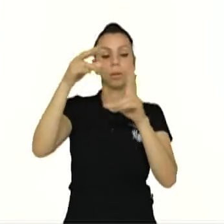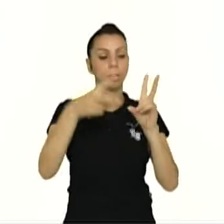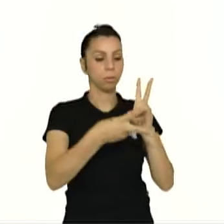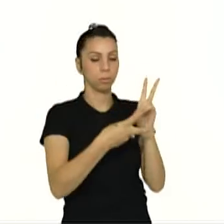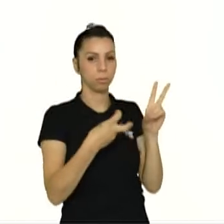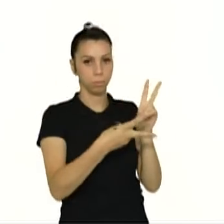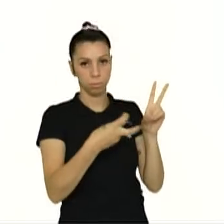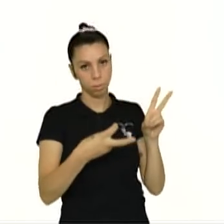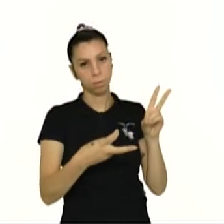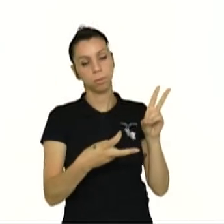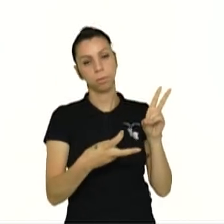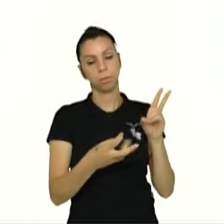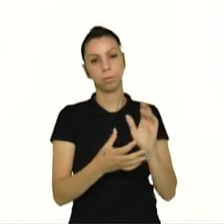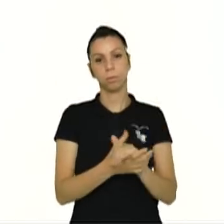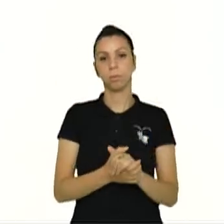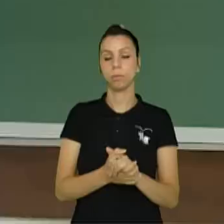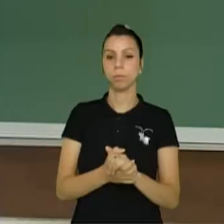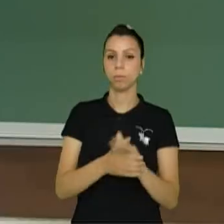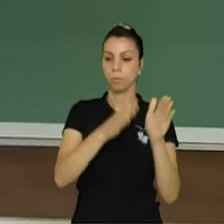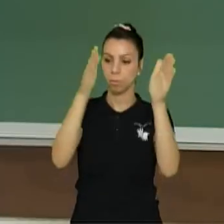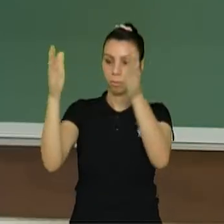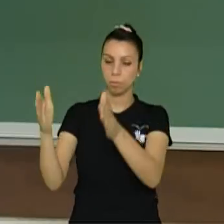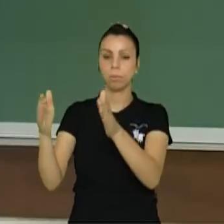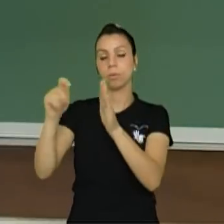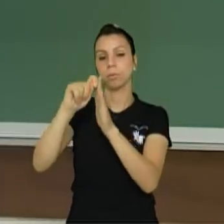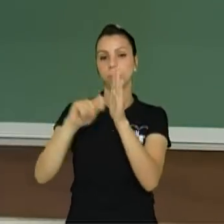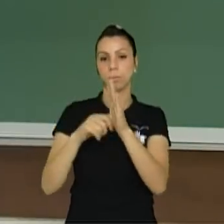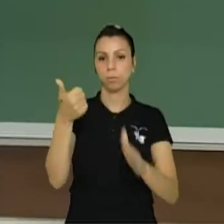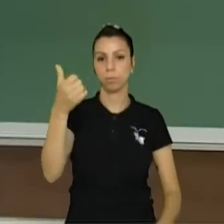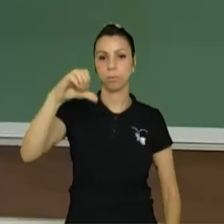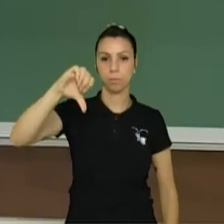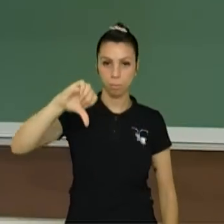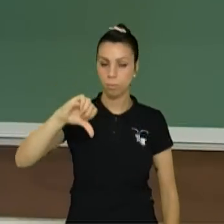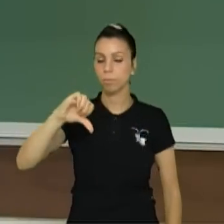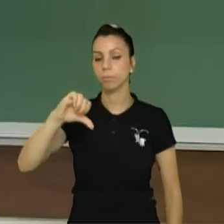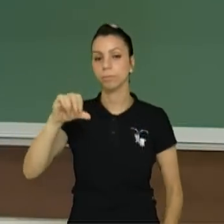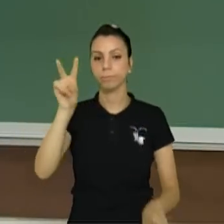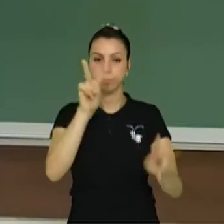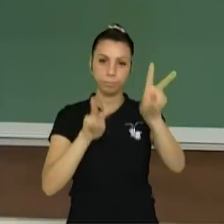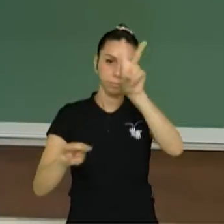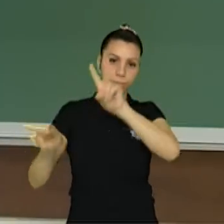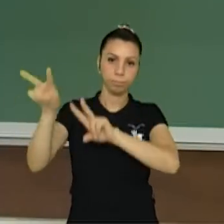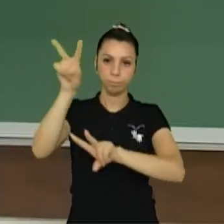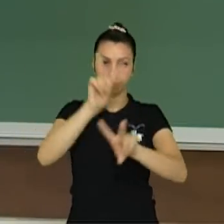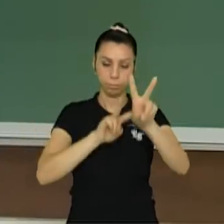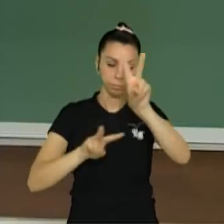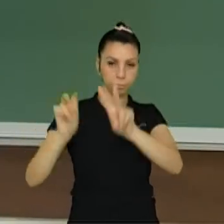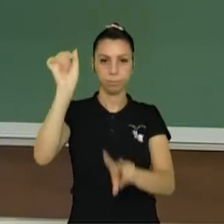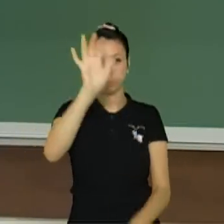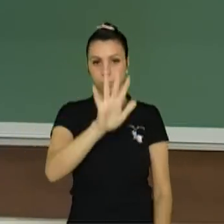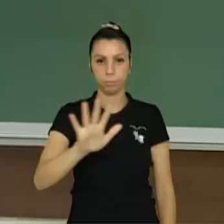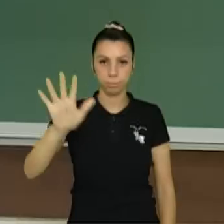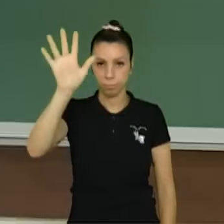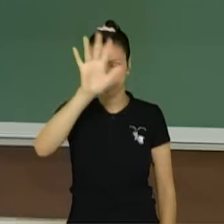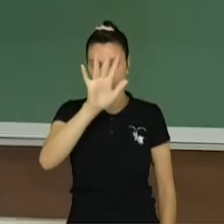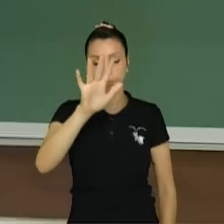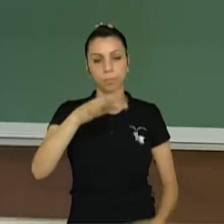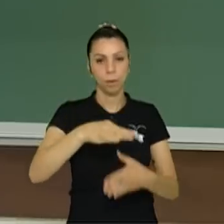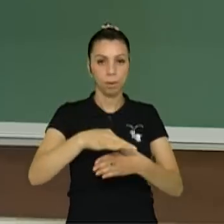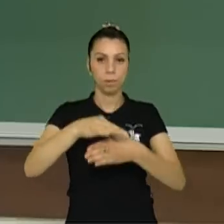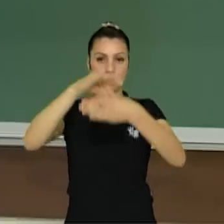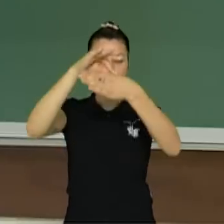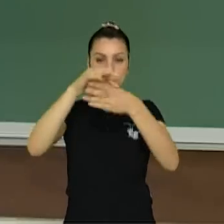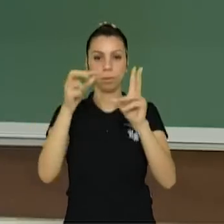povos originários na segunda metade do século XIX. Então vamos observar aqui a imagem do cacique